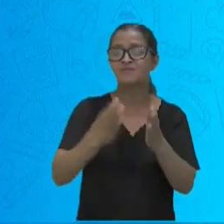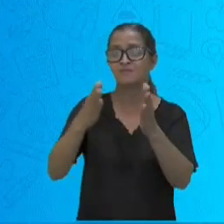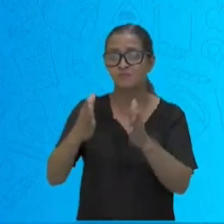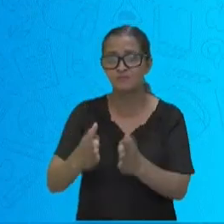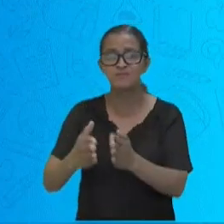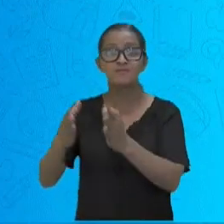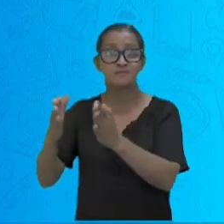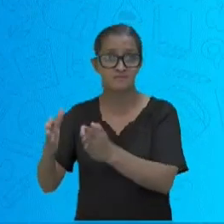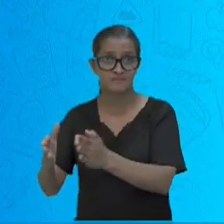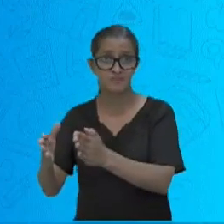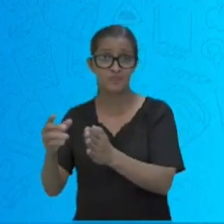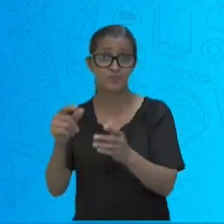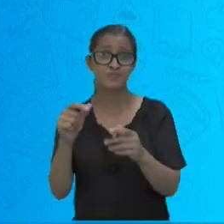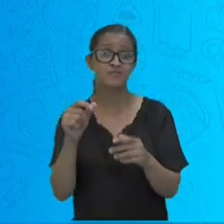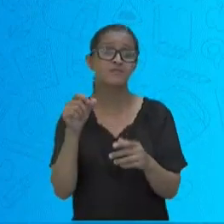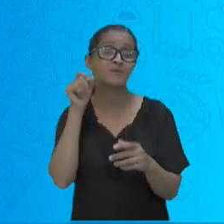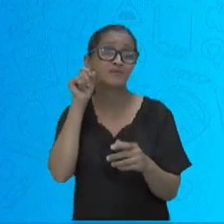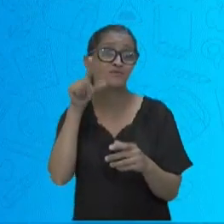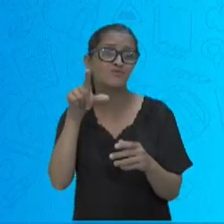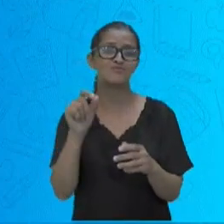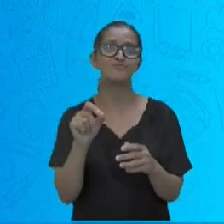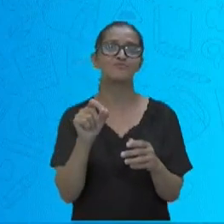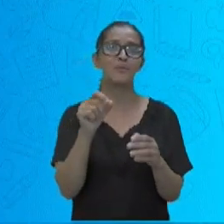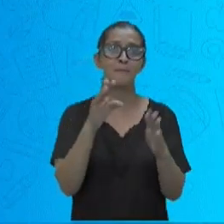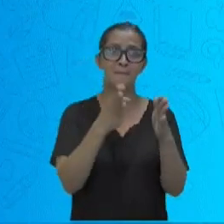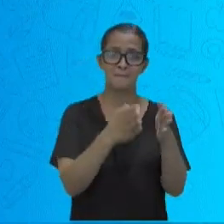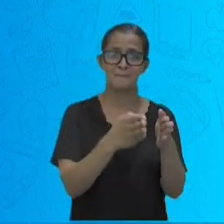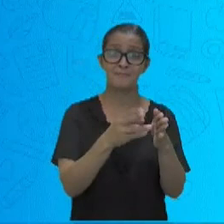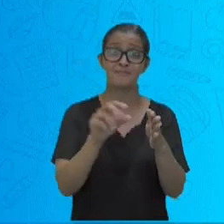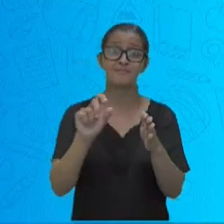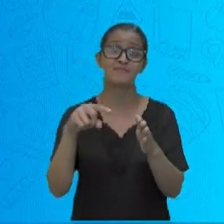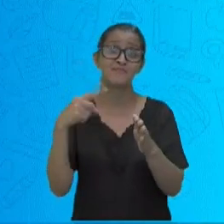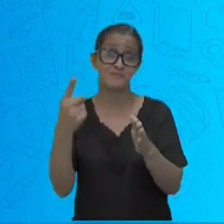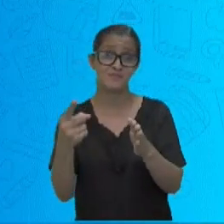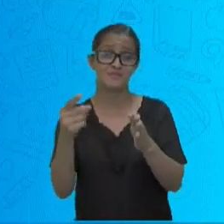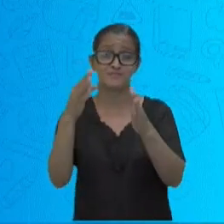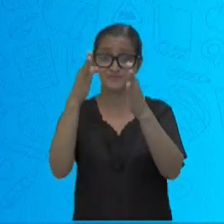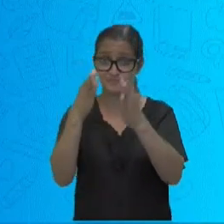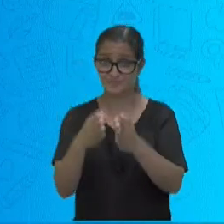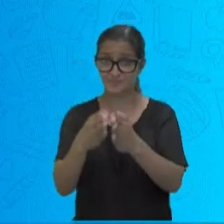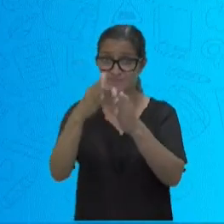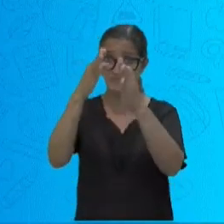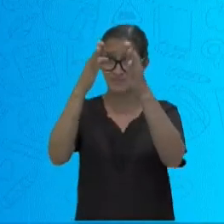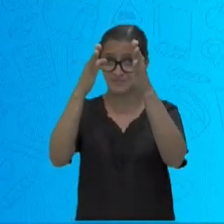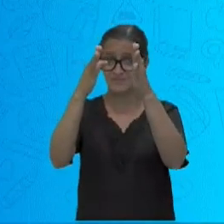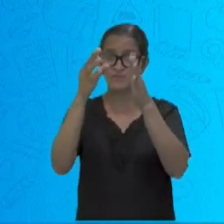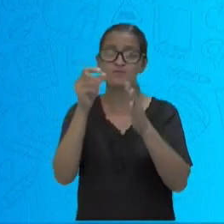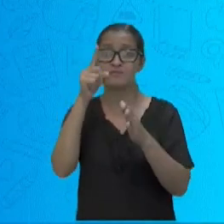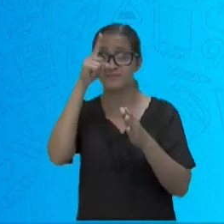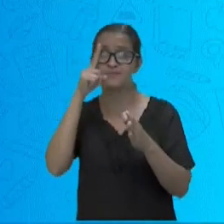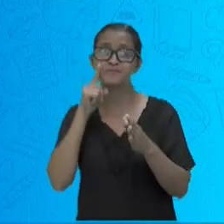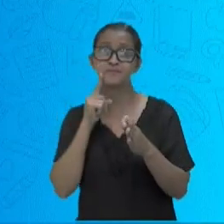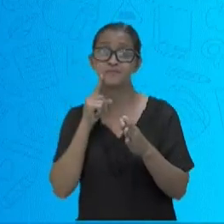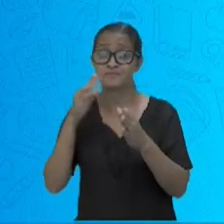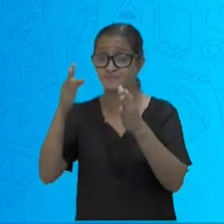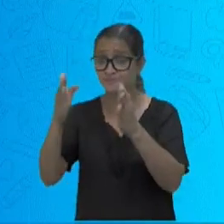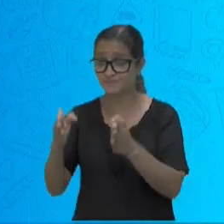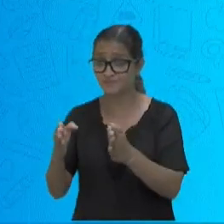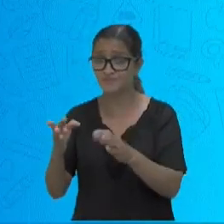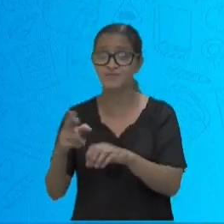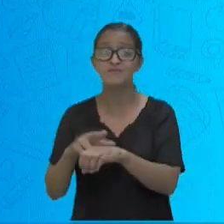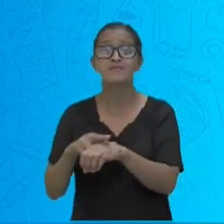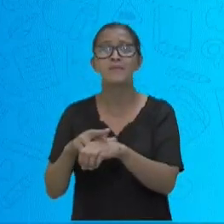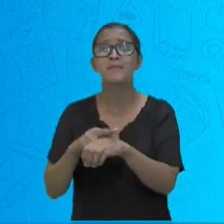encontre algum gráfico vindo de revista, vindo do seu livro. Então, essa informação também é